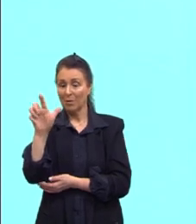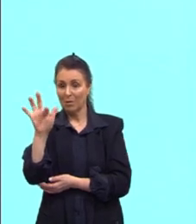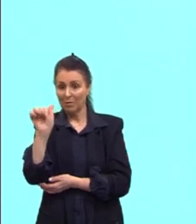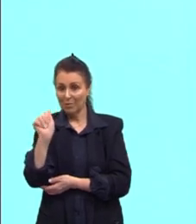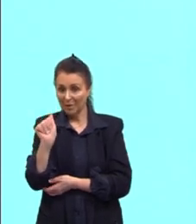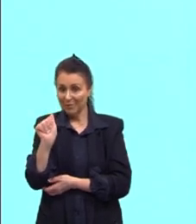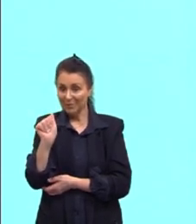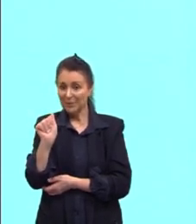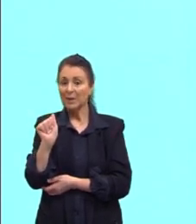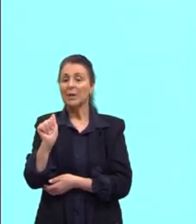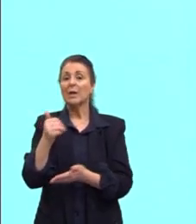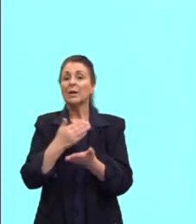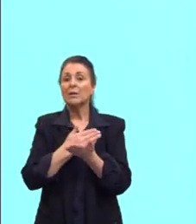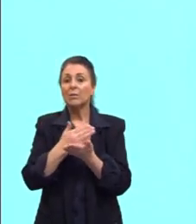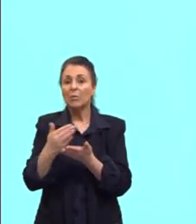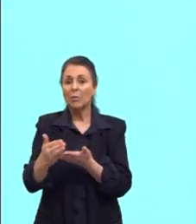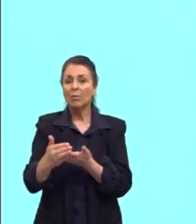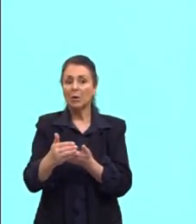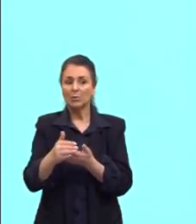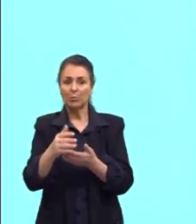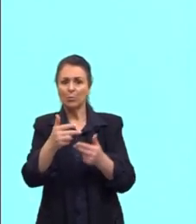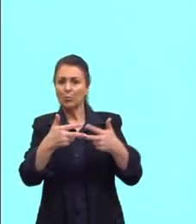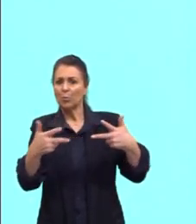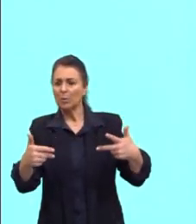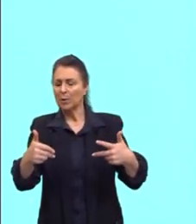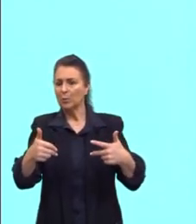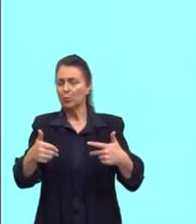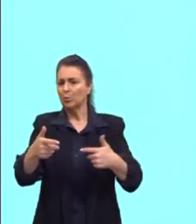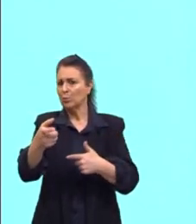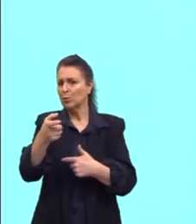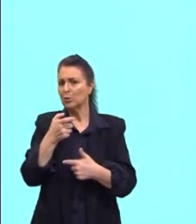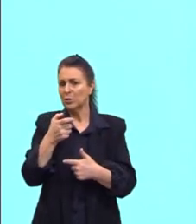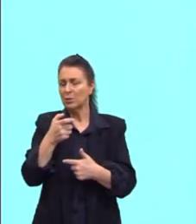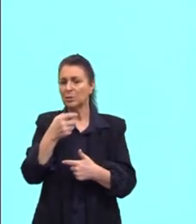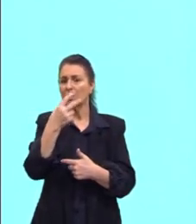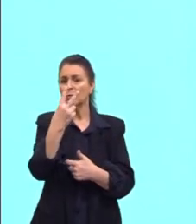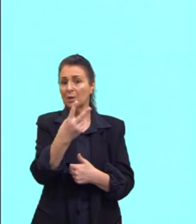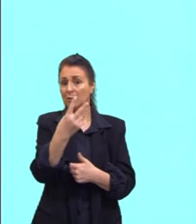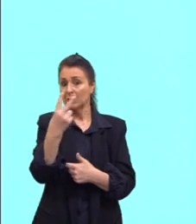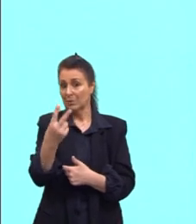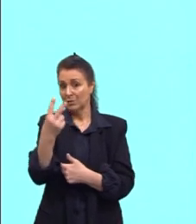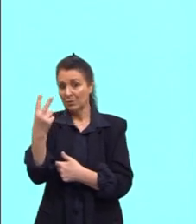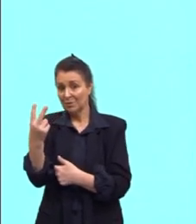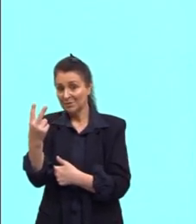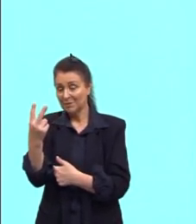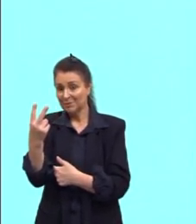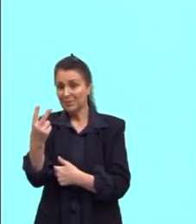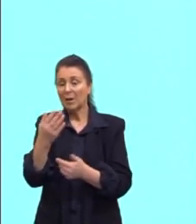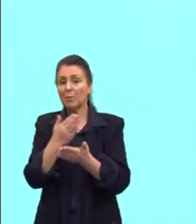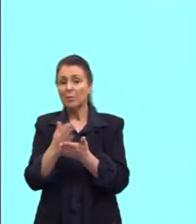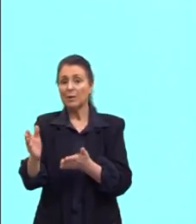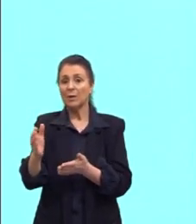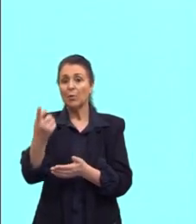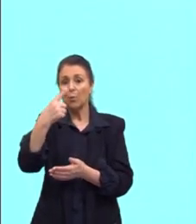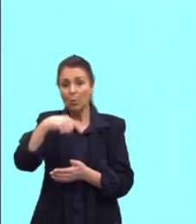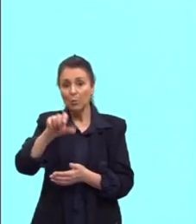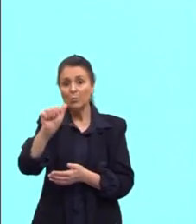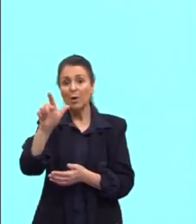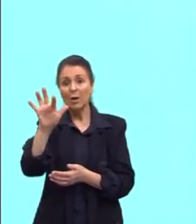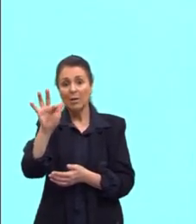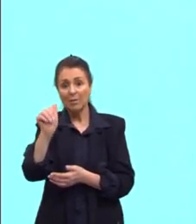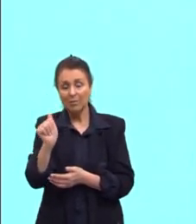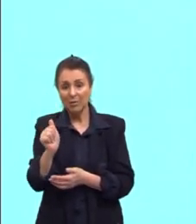era quatro lembra ficou um elemento x genérico de 222 perdeu outra